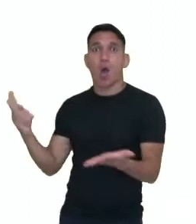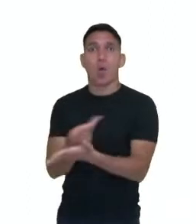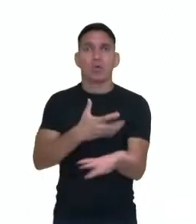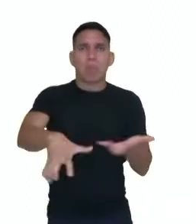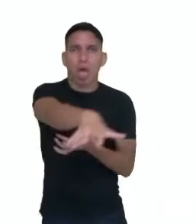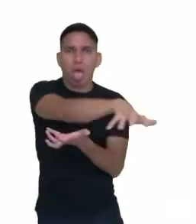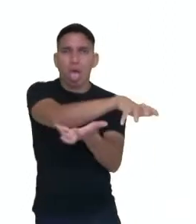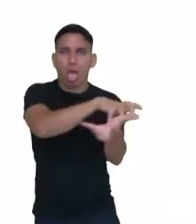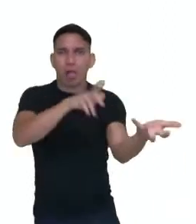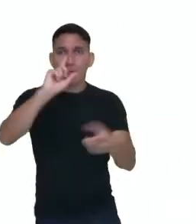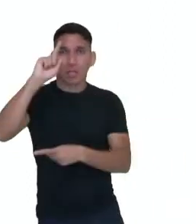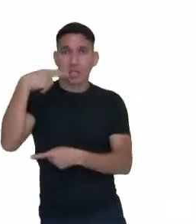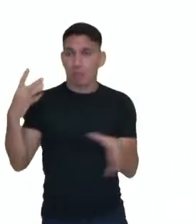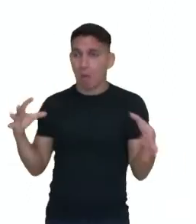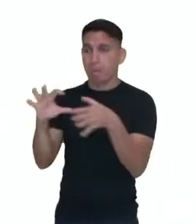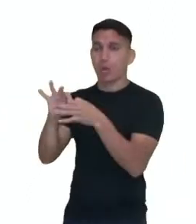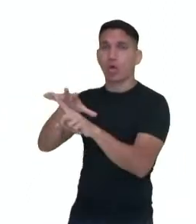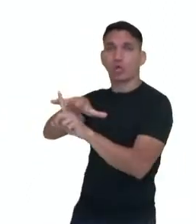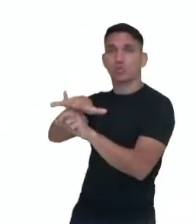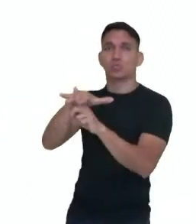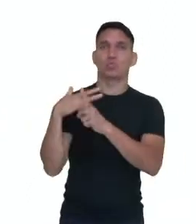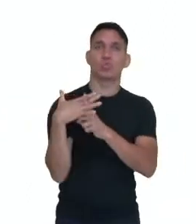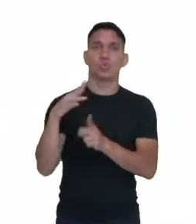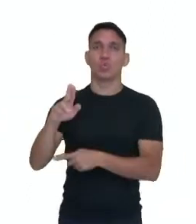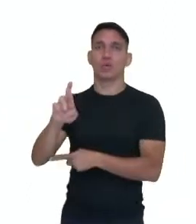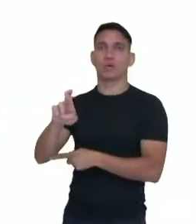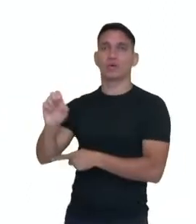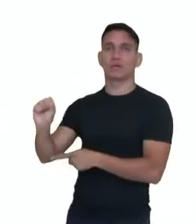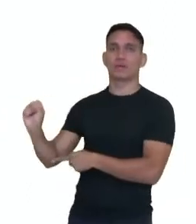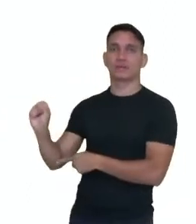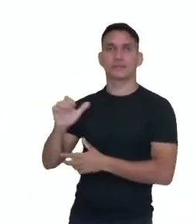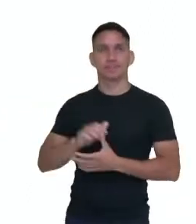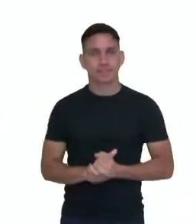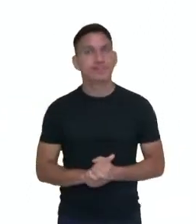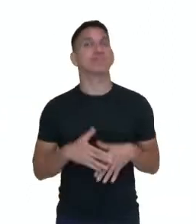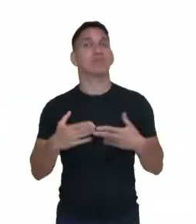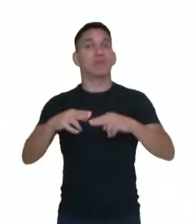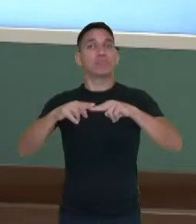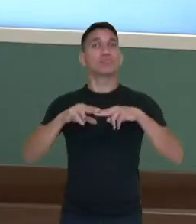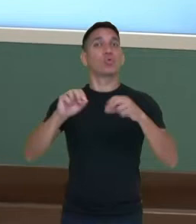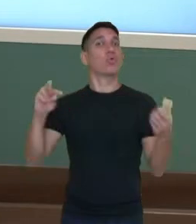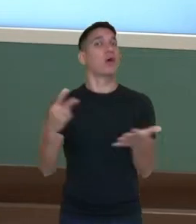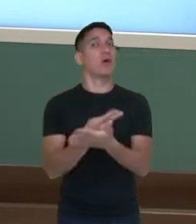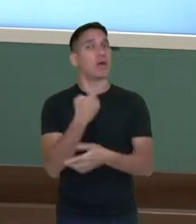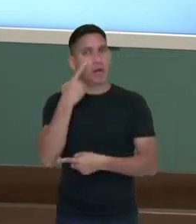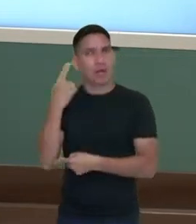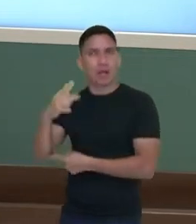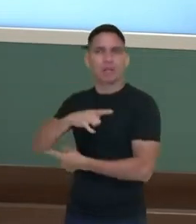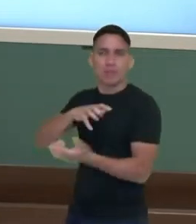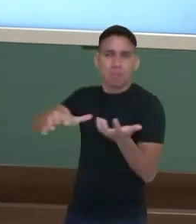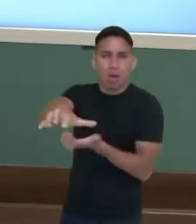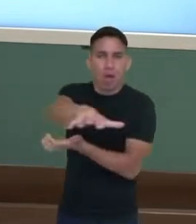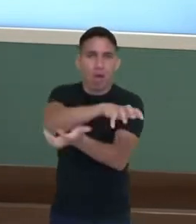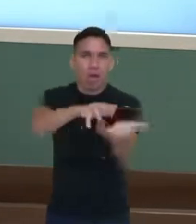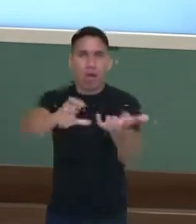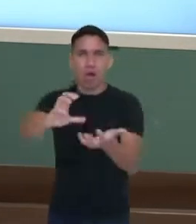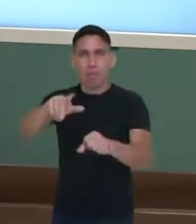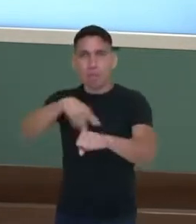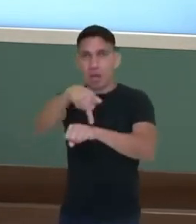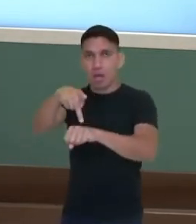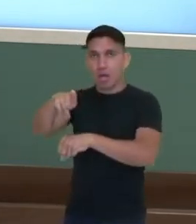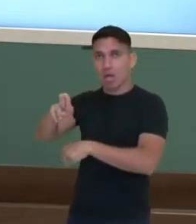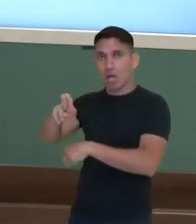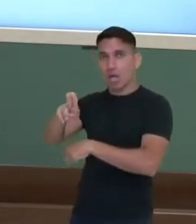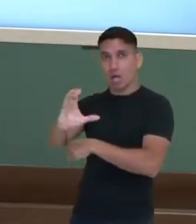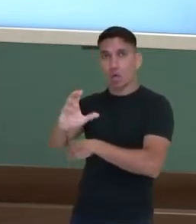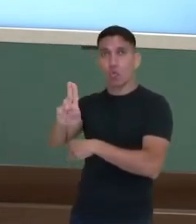depois se associou ao socialismo da União Soviética. Portanto, esta revolução em Cuba tem tudo a ver com